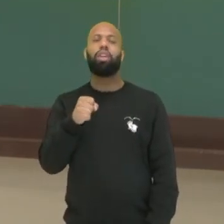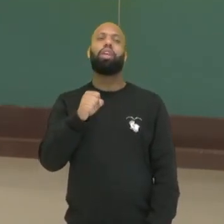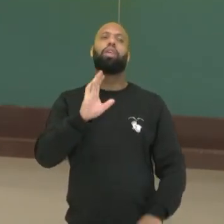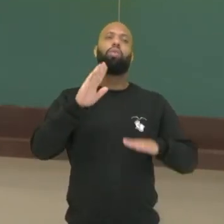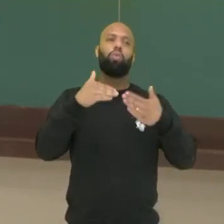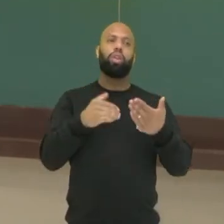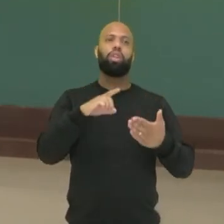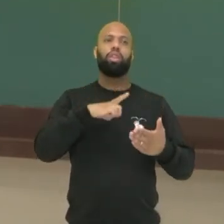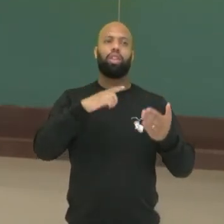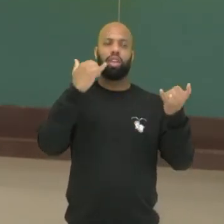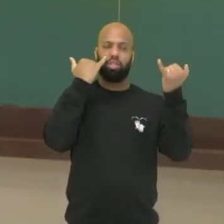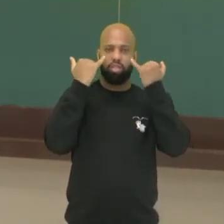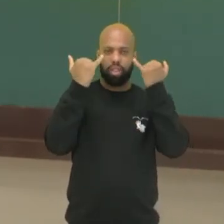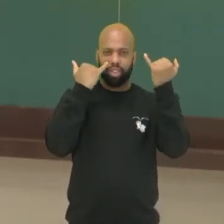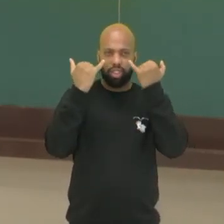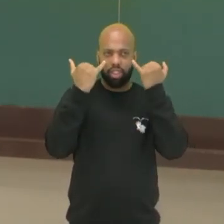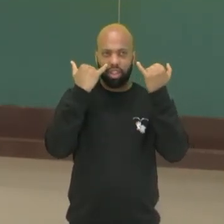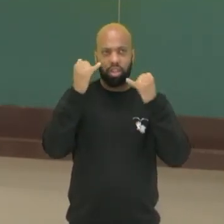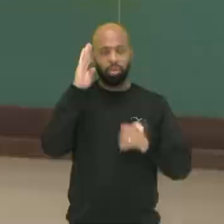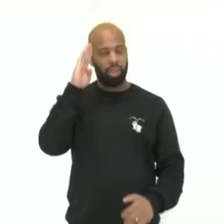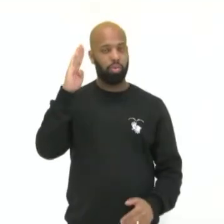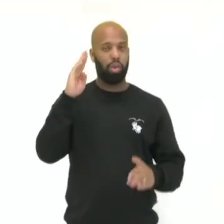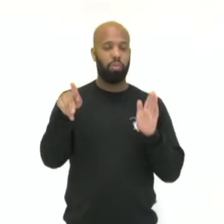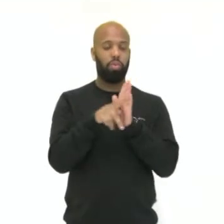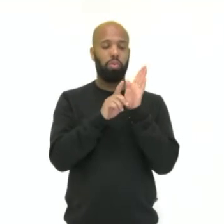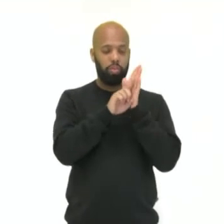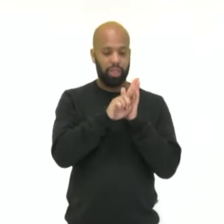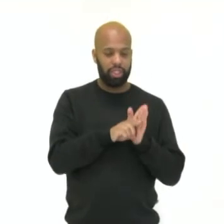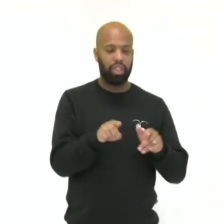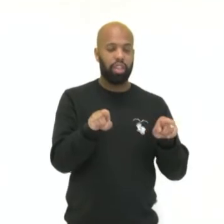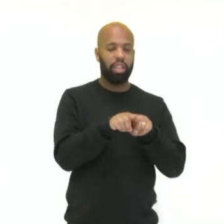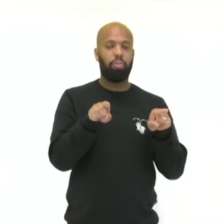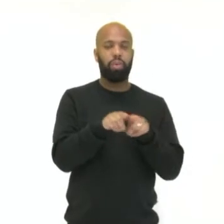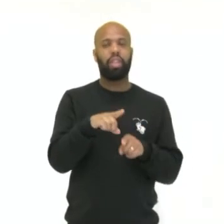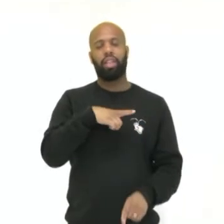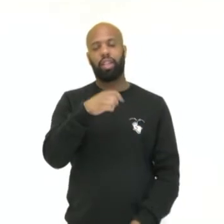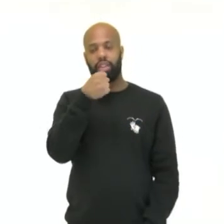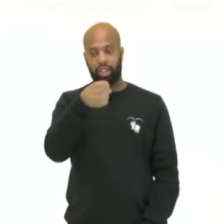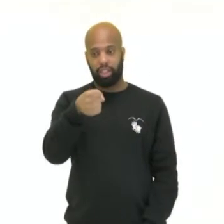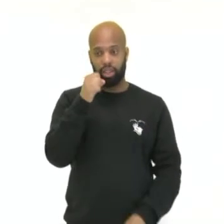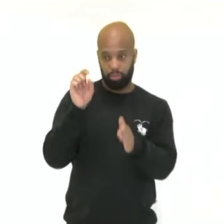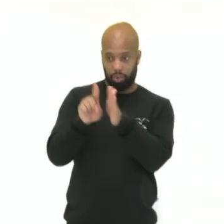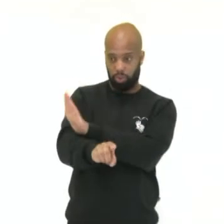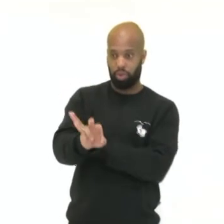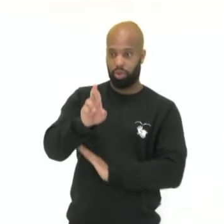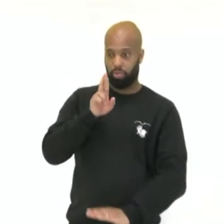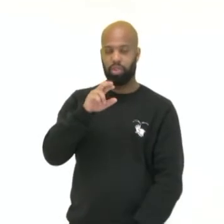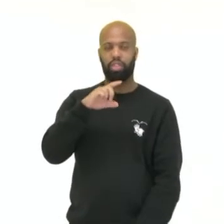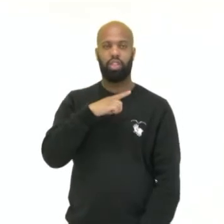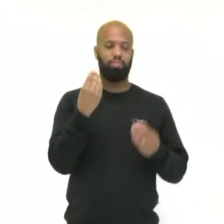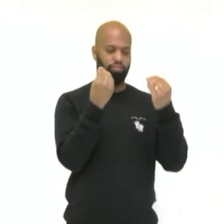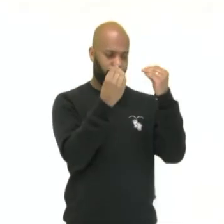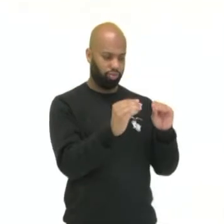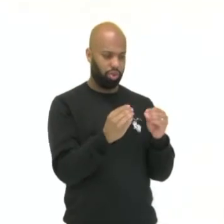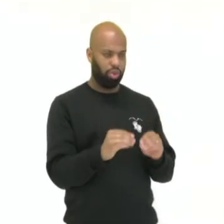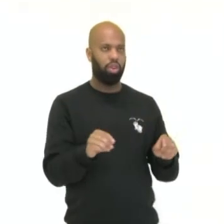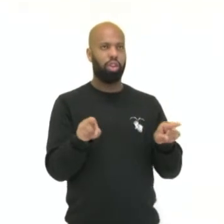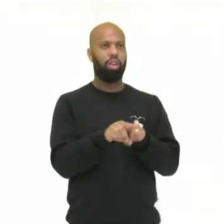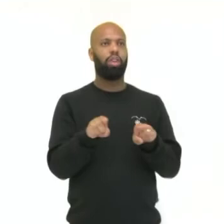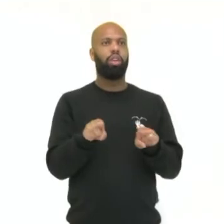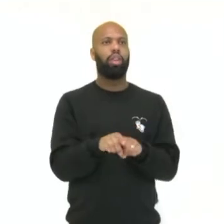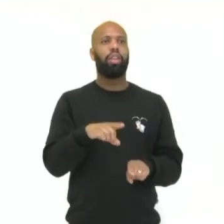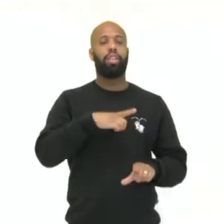os dados de pesquisas, as entrevistas, vai aparecer